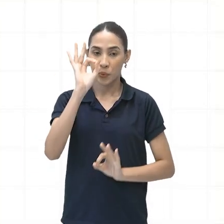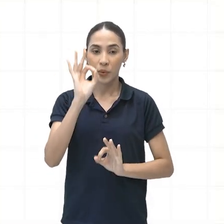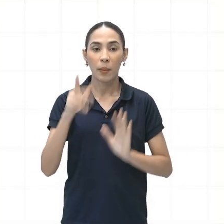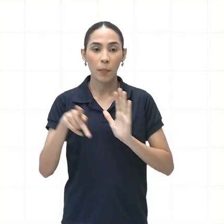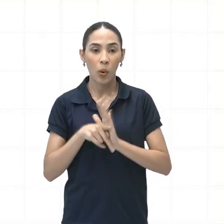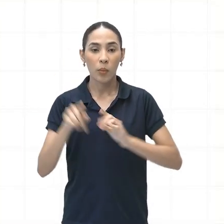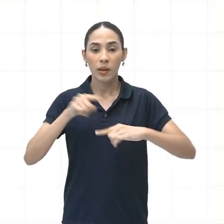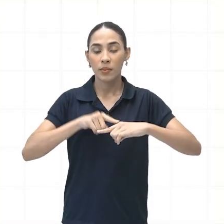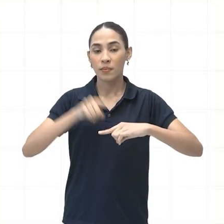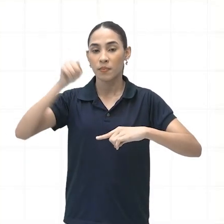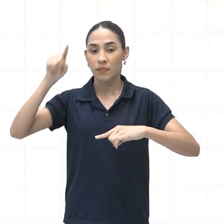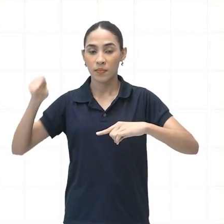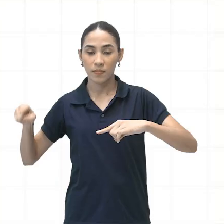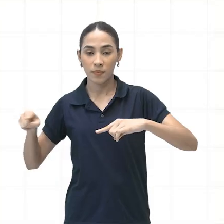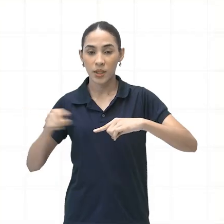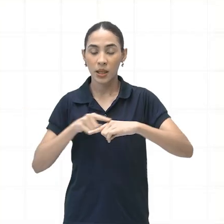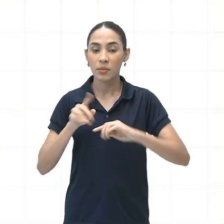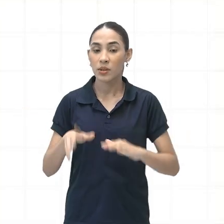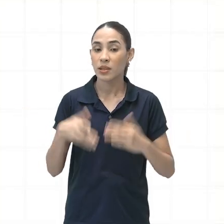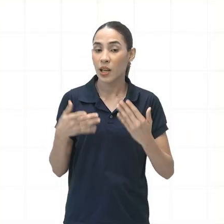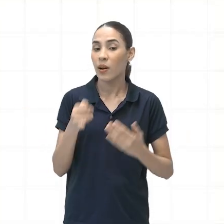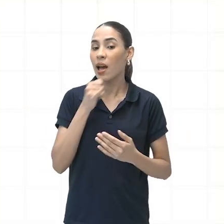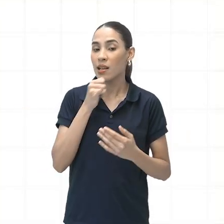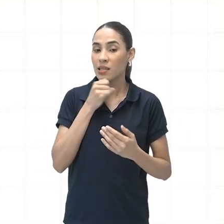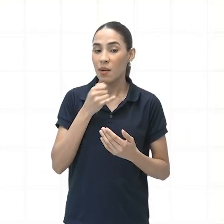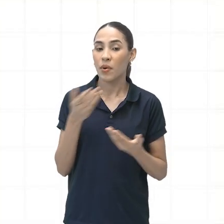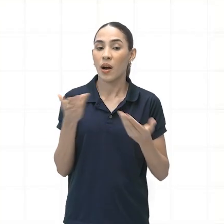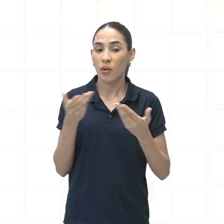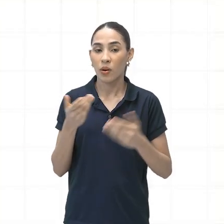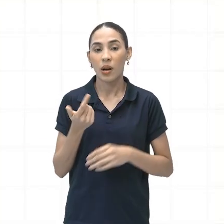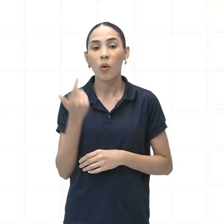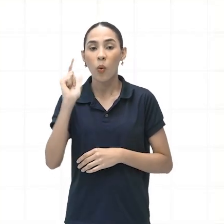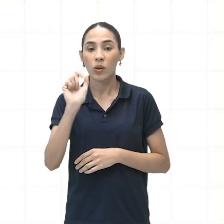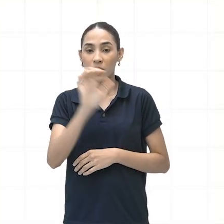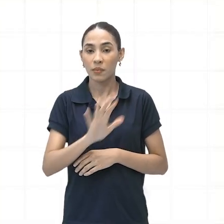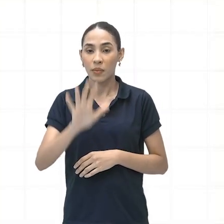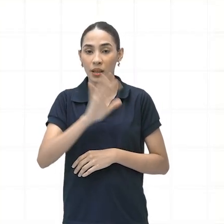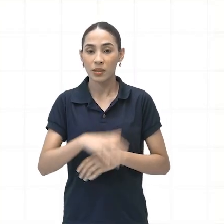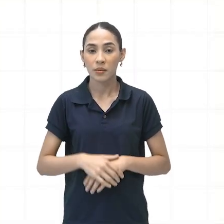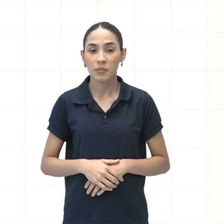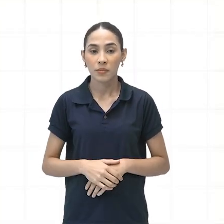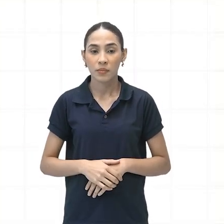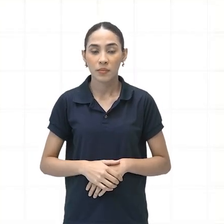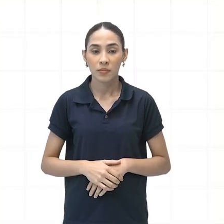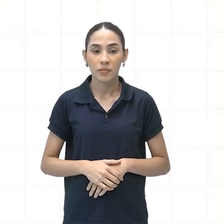da pirâmide, né? Então, olha só, agora a gente vai ver uma imagem